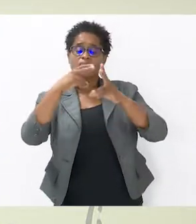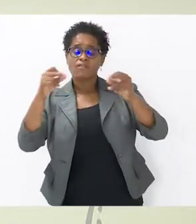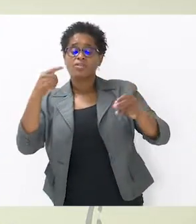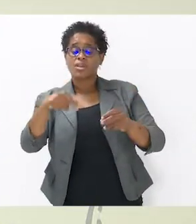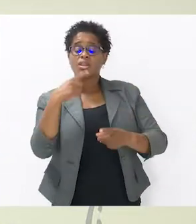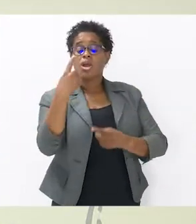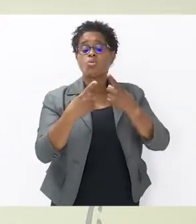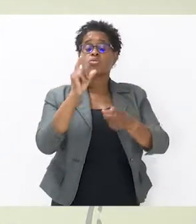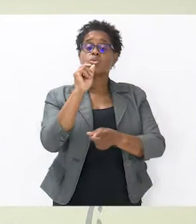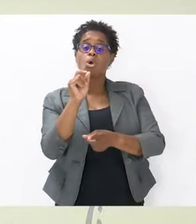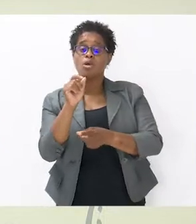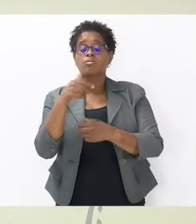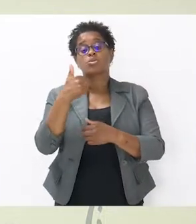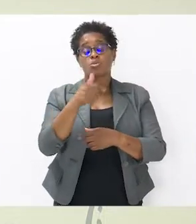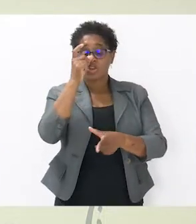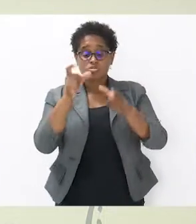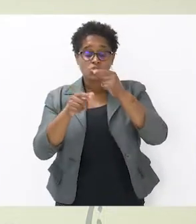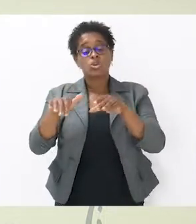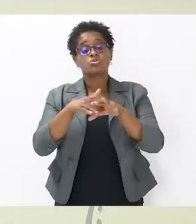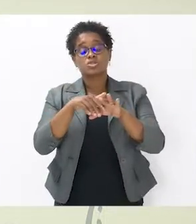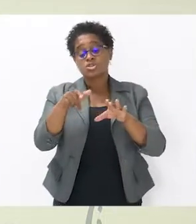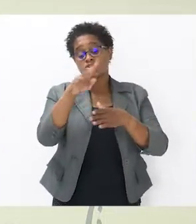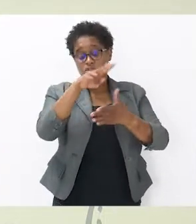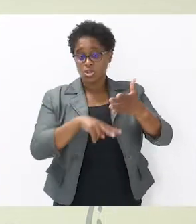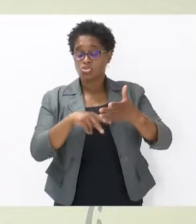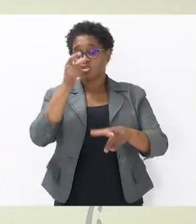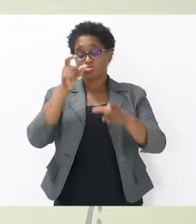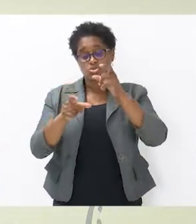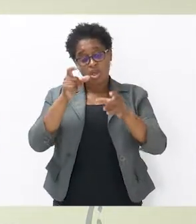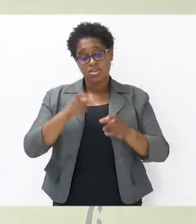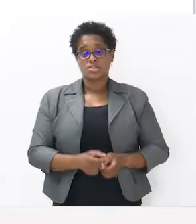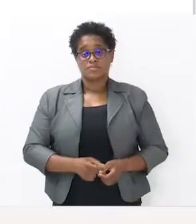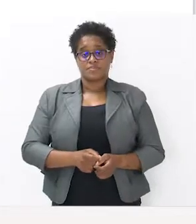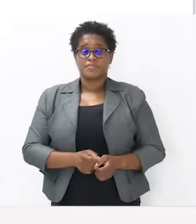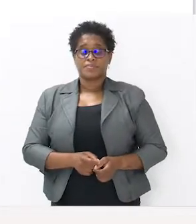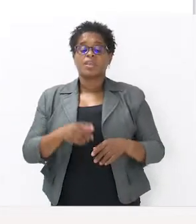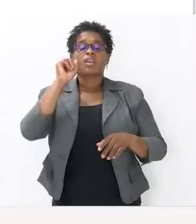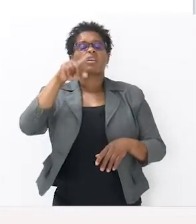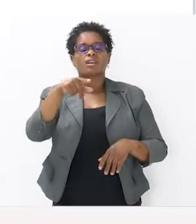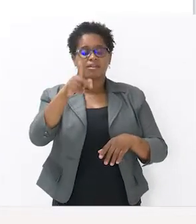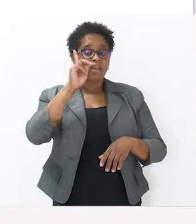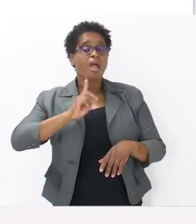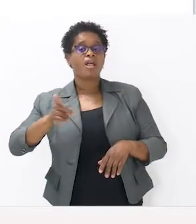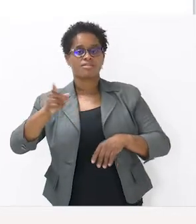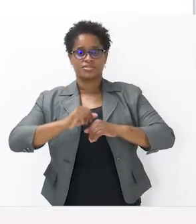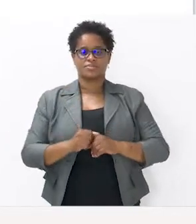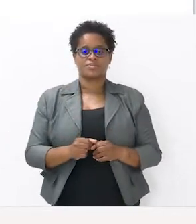nomes? Muito bem, são as pessoas que participam neste texto, as personagens. Quem são